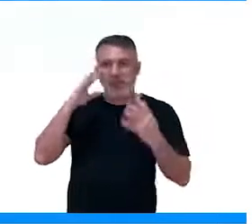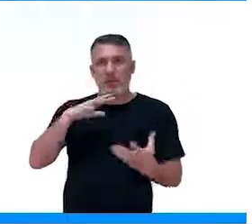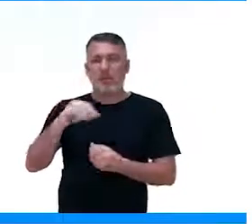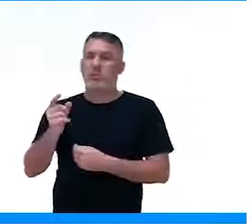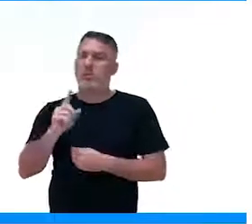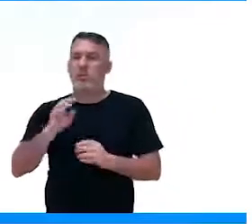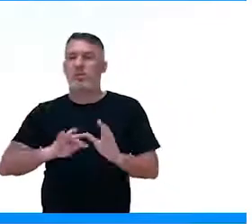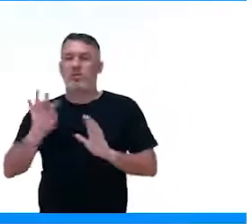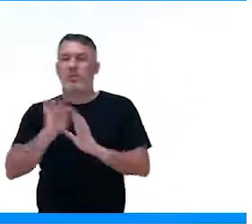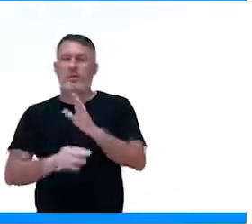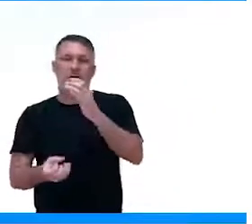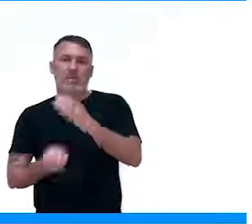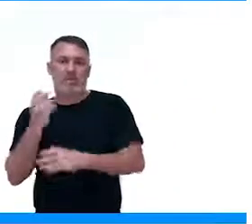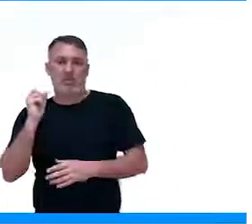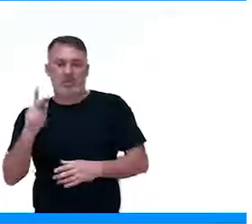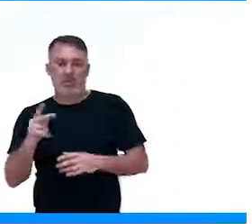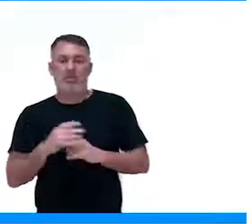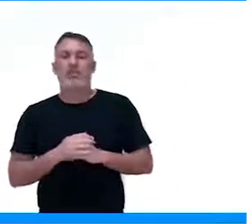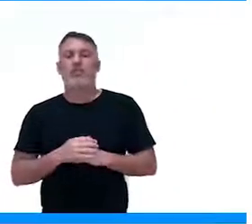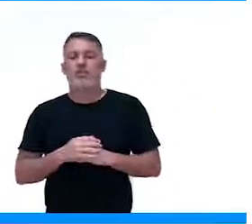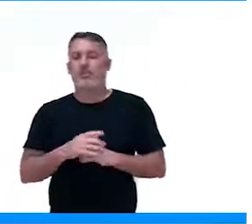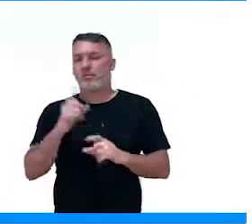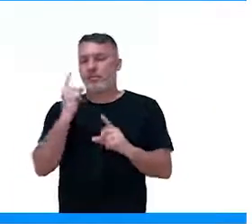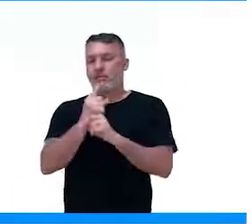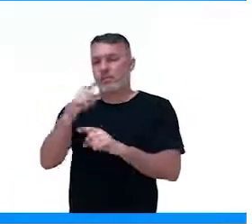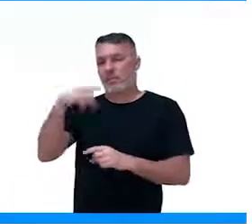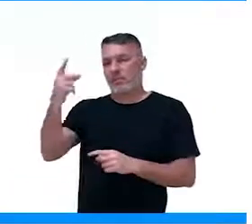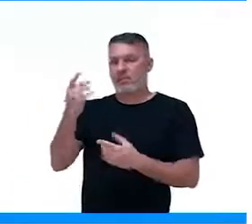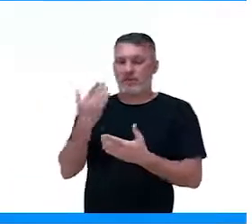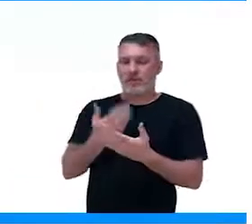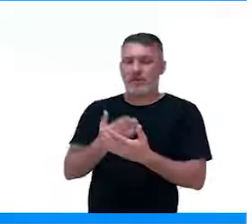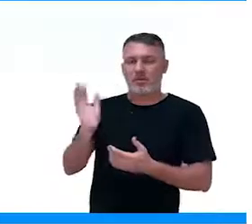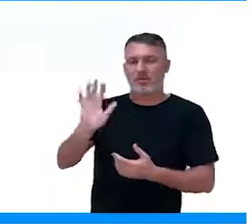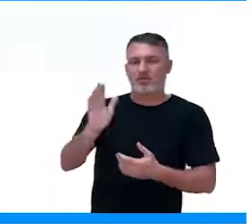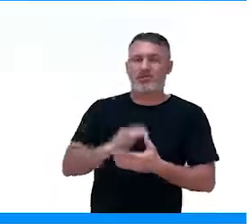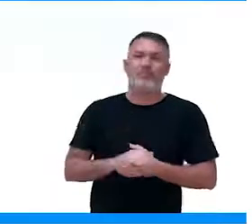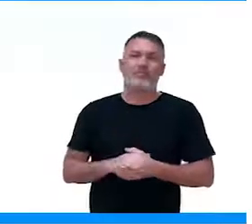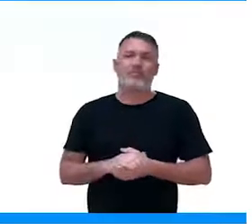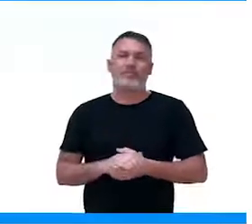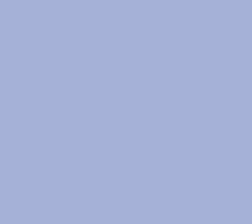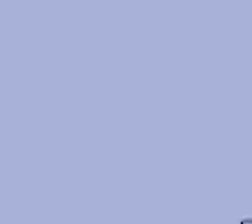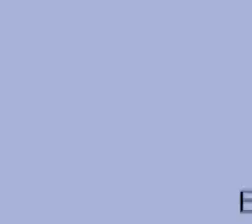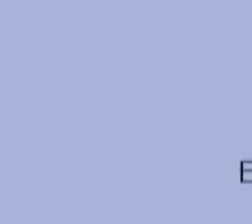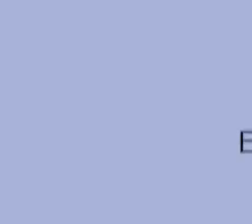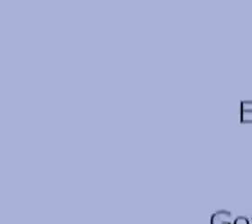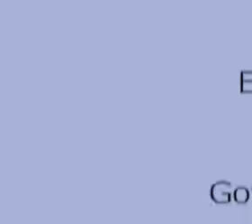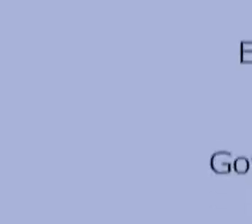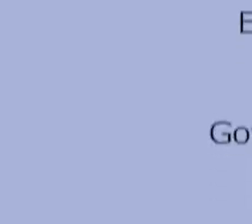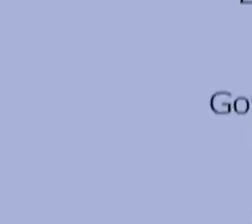sobre o mundo, mas do que o texto está tratando. Então, a gente se vê na próxima aula. Até lá!